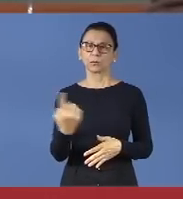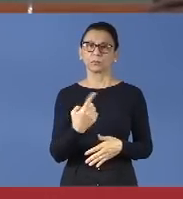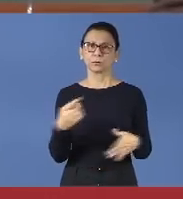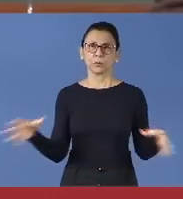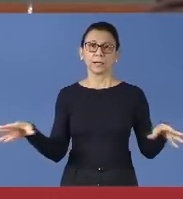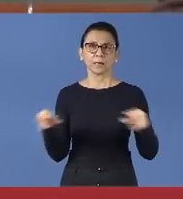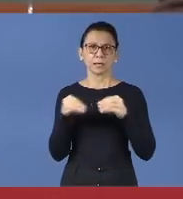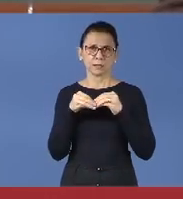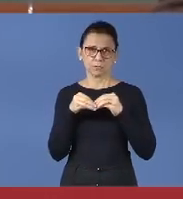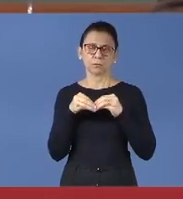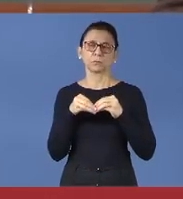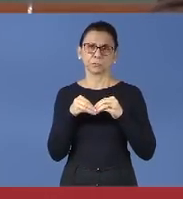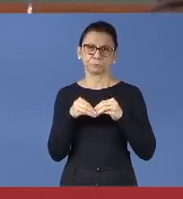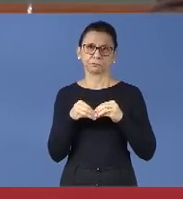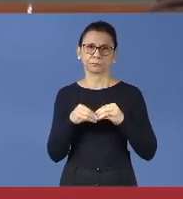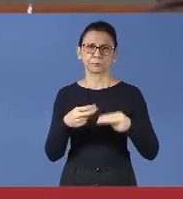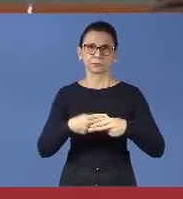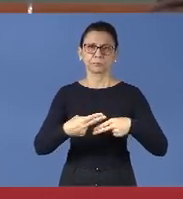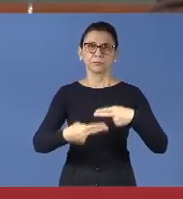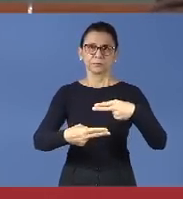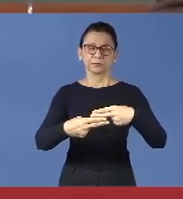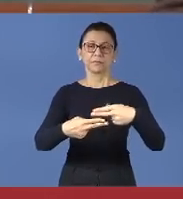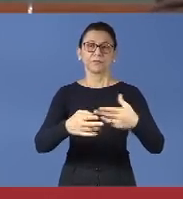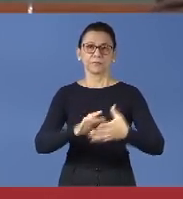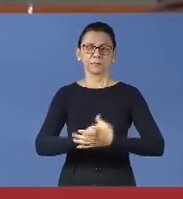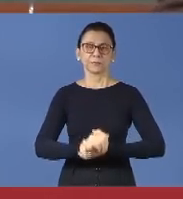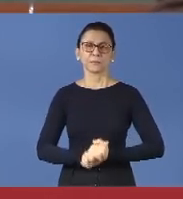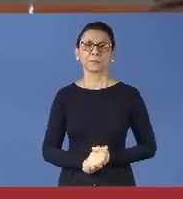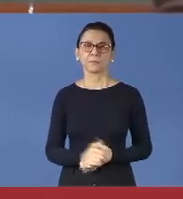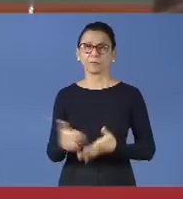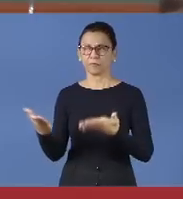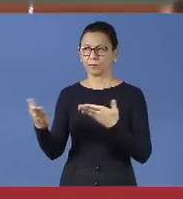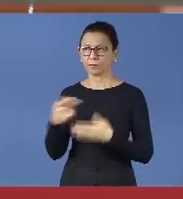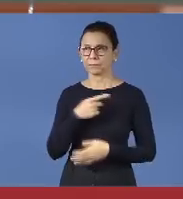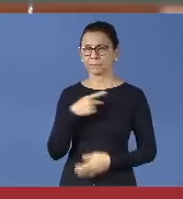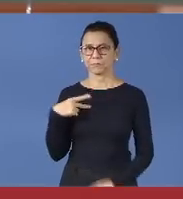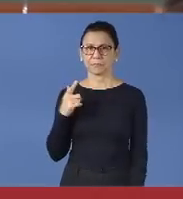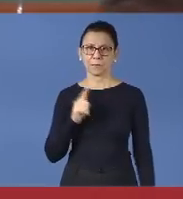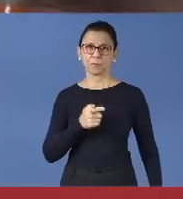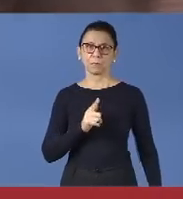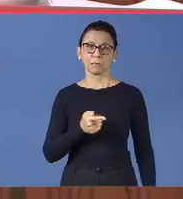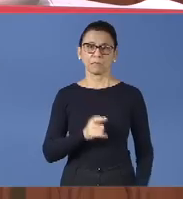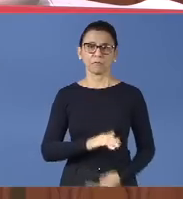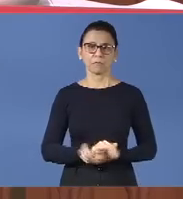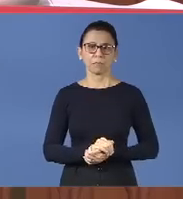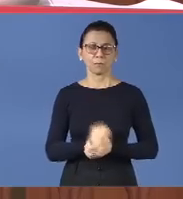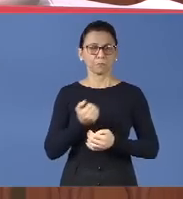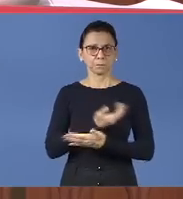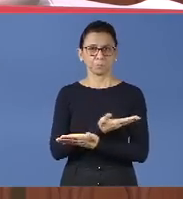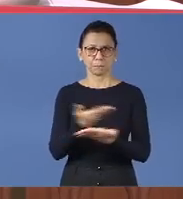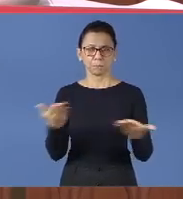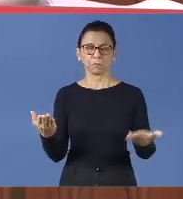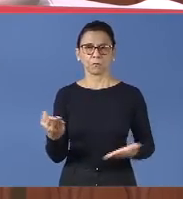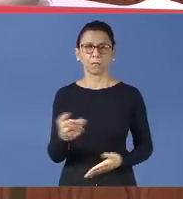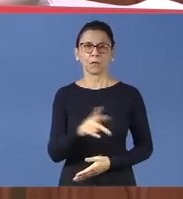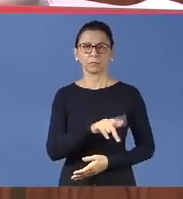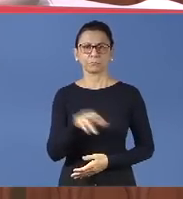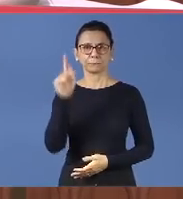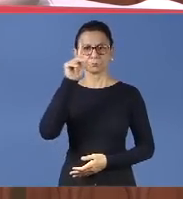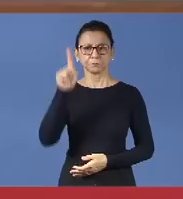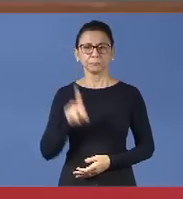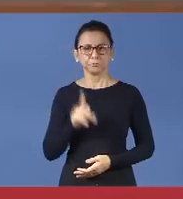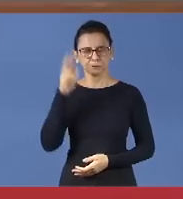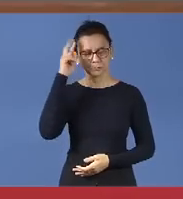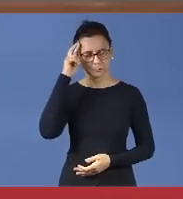capítulos do livro de Neemias, e para isso nós passamos a palavra ao pastor Gedeu Tigueiros. Eu quero saudar os irmãos com a paz do